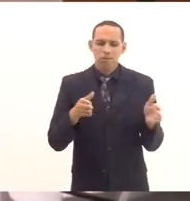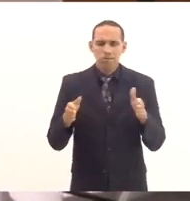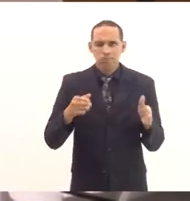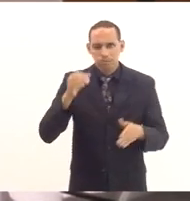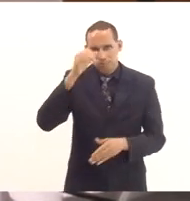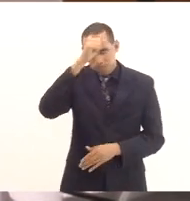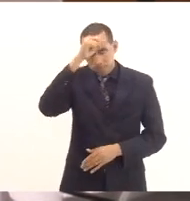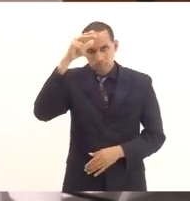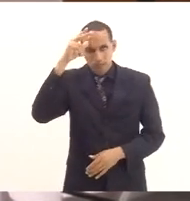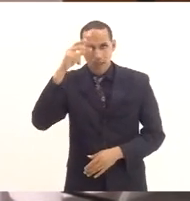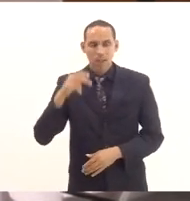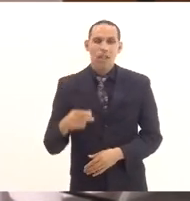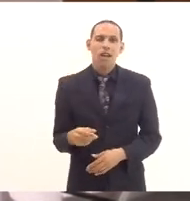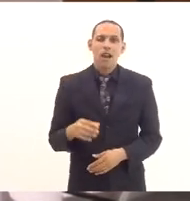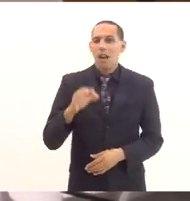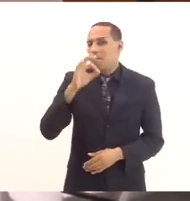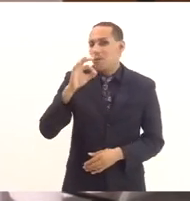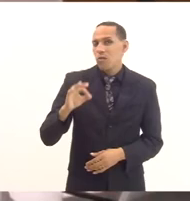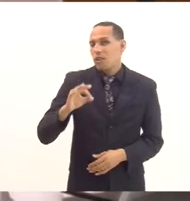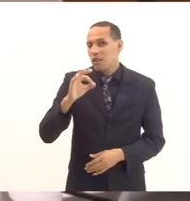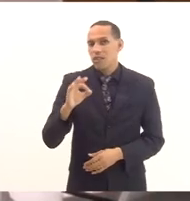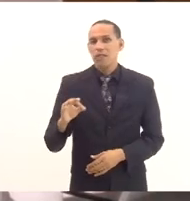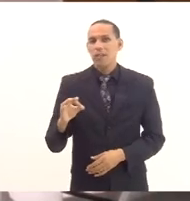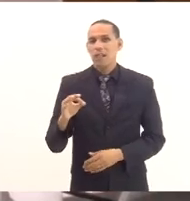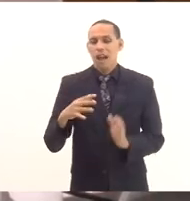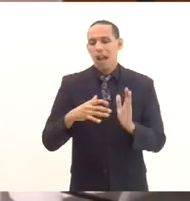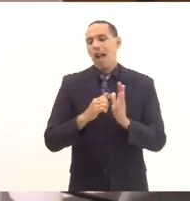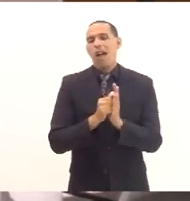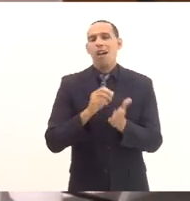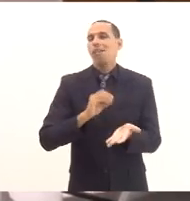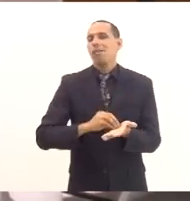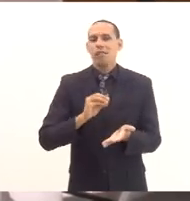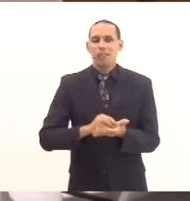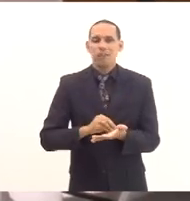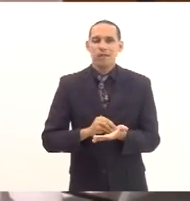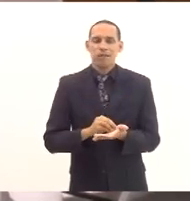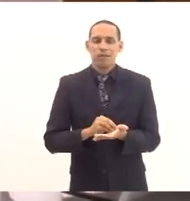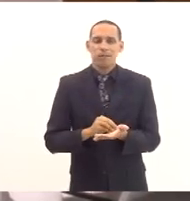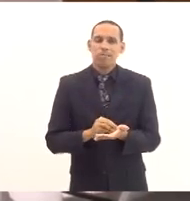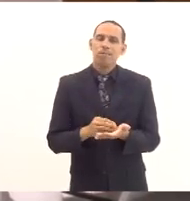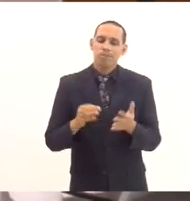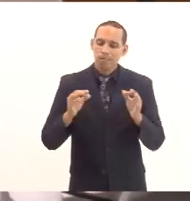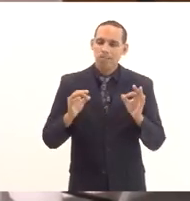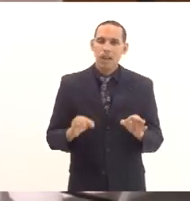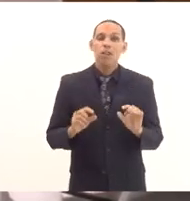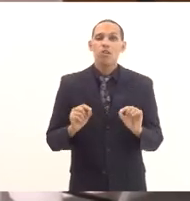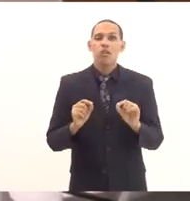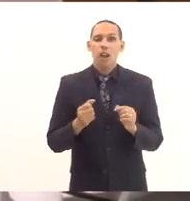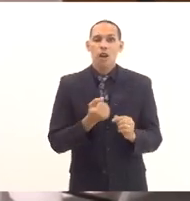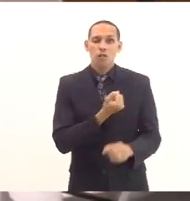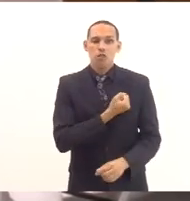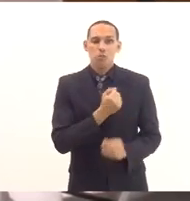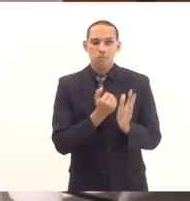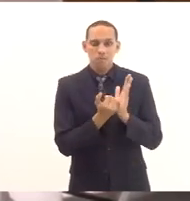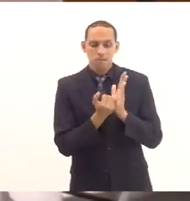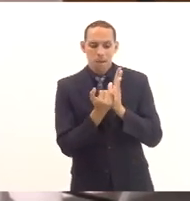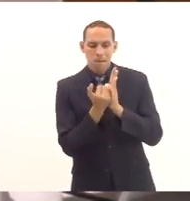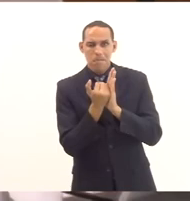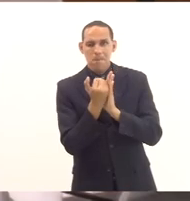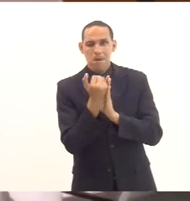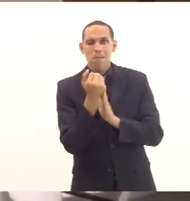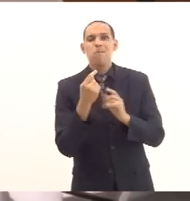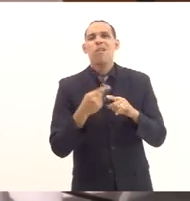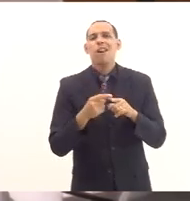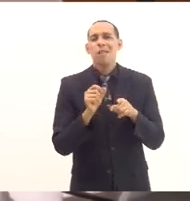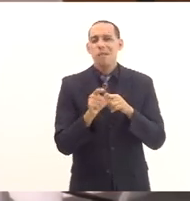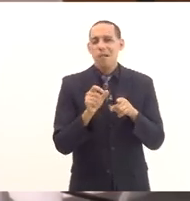X por cento são pessoas não tinham não haviam feito o cadastro anteriormente e com certeza que não vão aumentar muito em função do